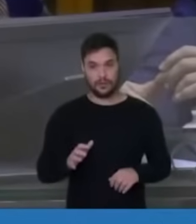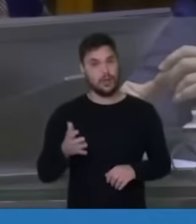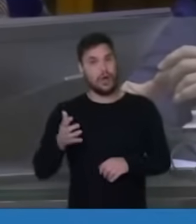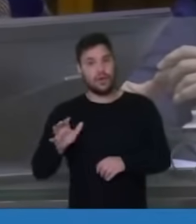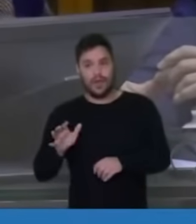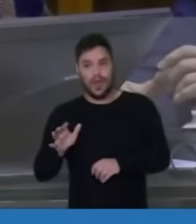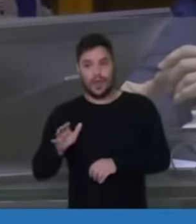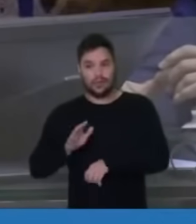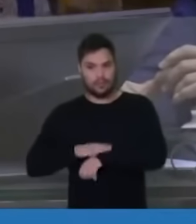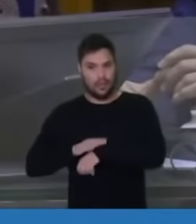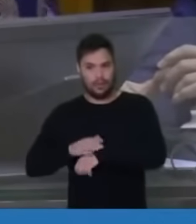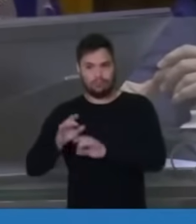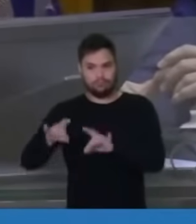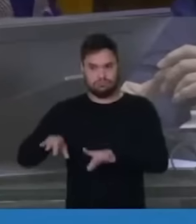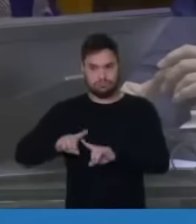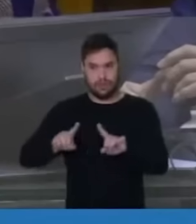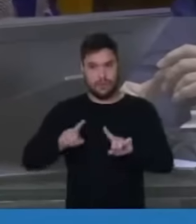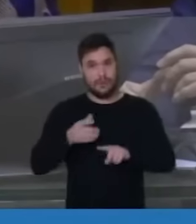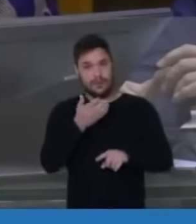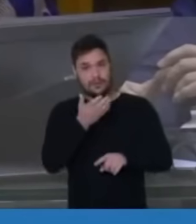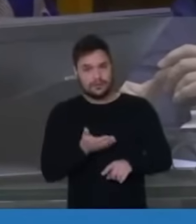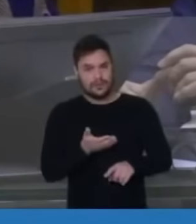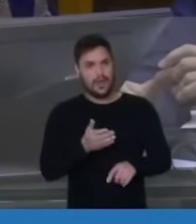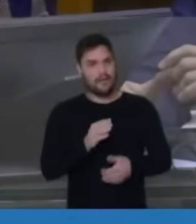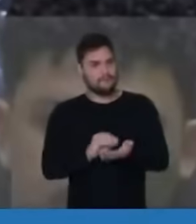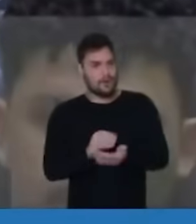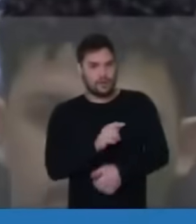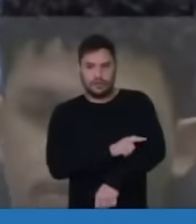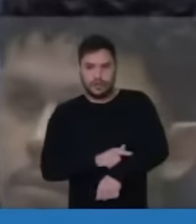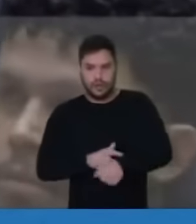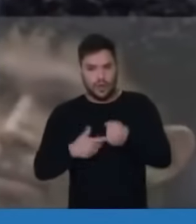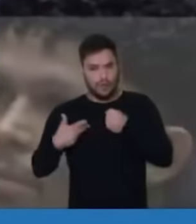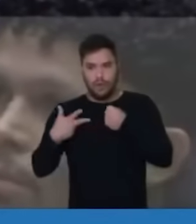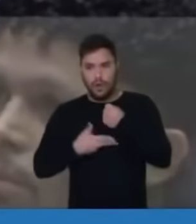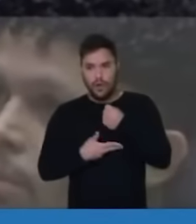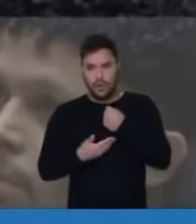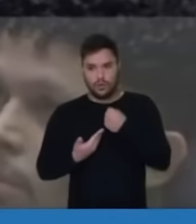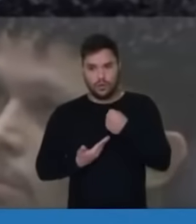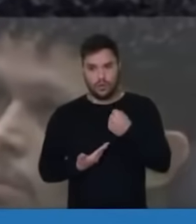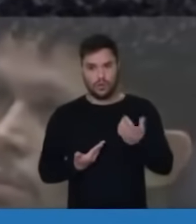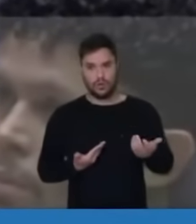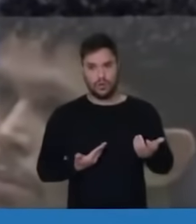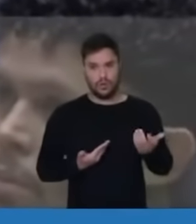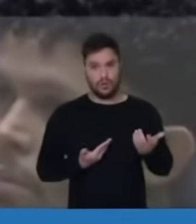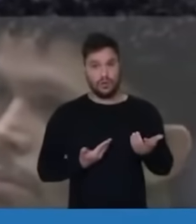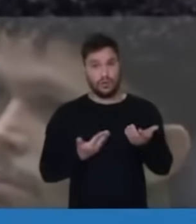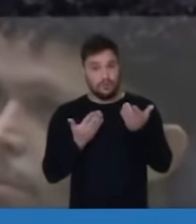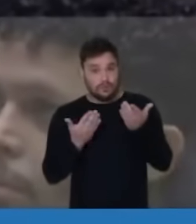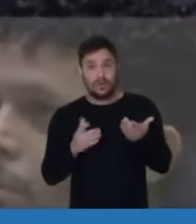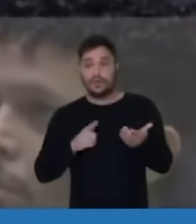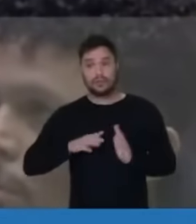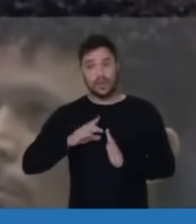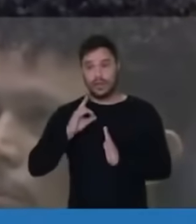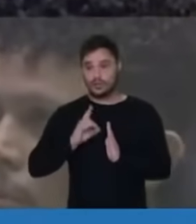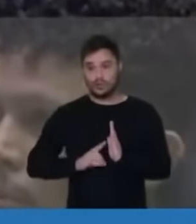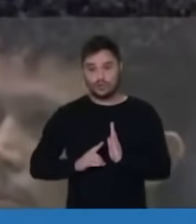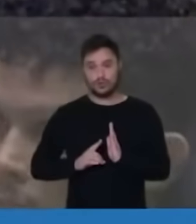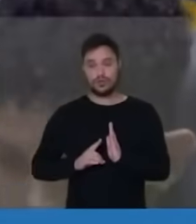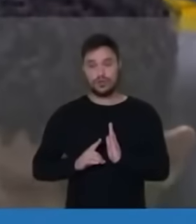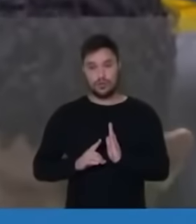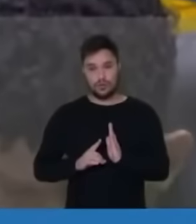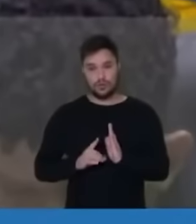abrir mão do meu tempo. Eu só quero falar que a senhora deselegantemente cortou o meu microfone, né? E a senhora tem o direito de me conceder a